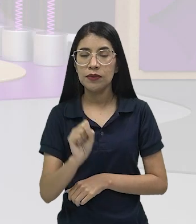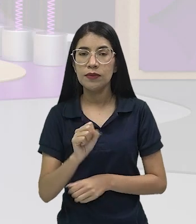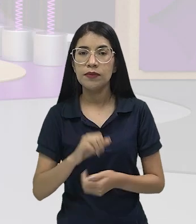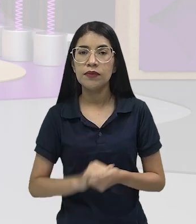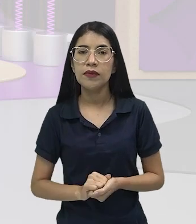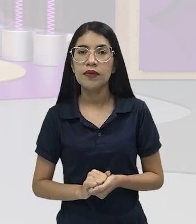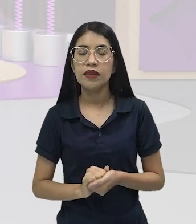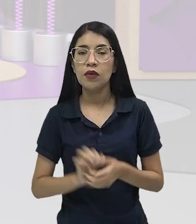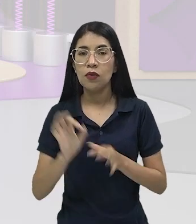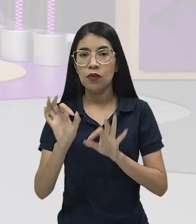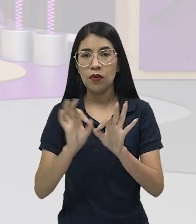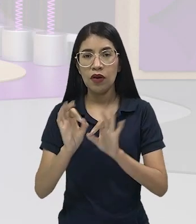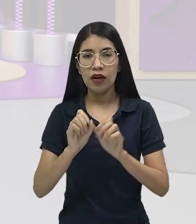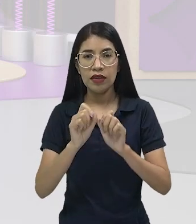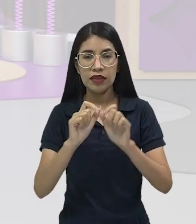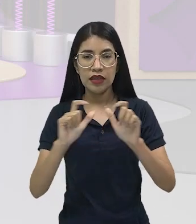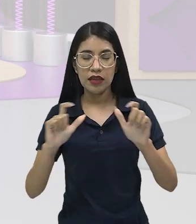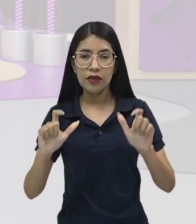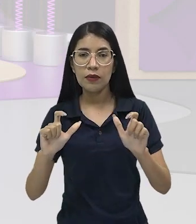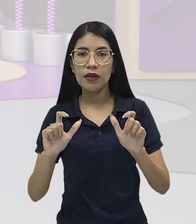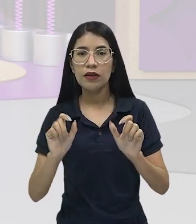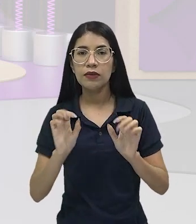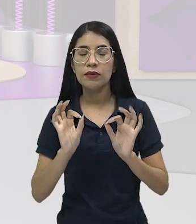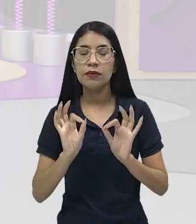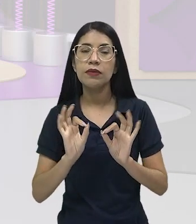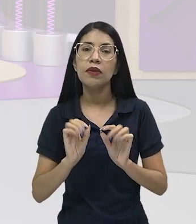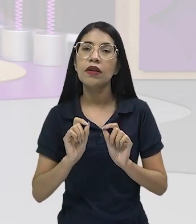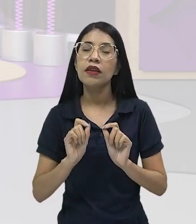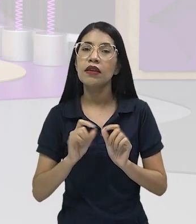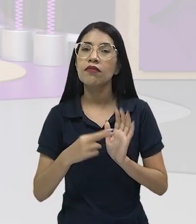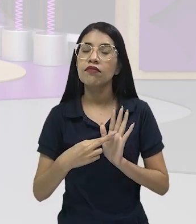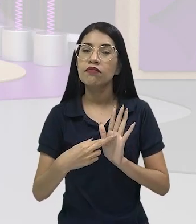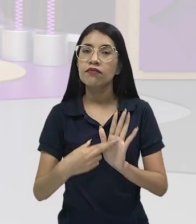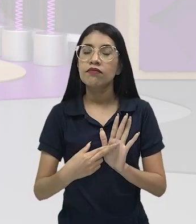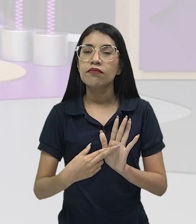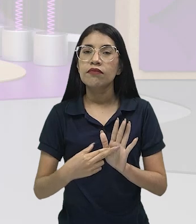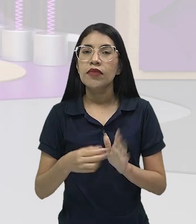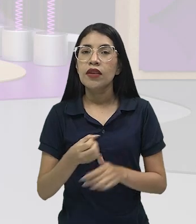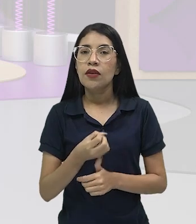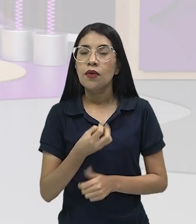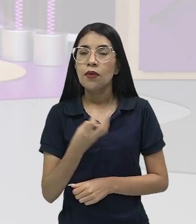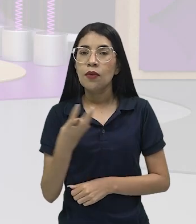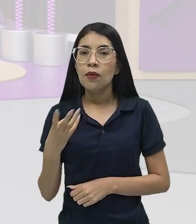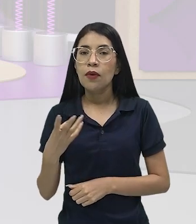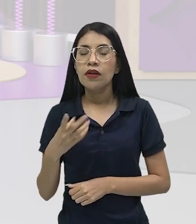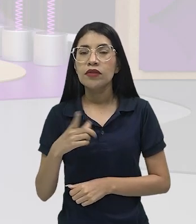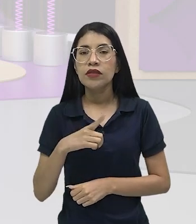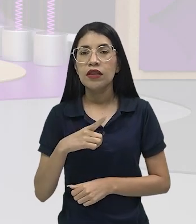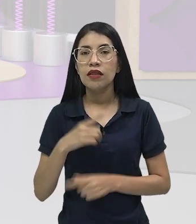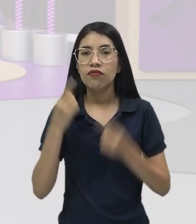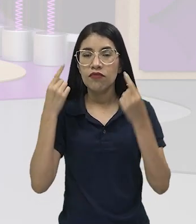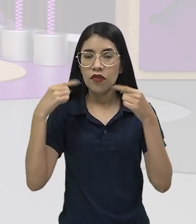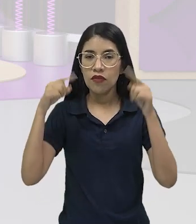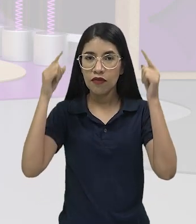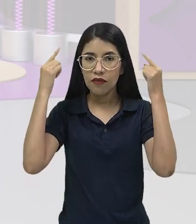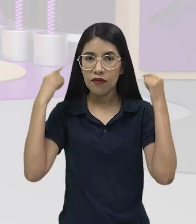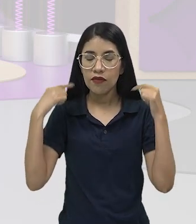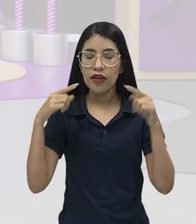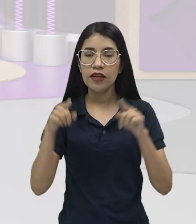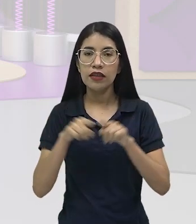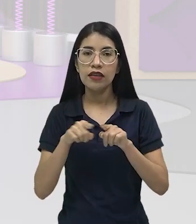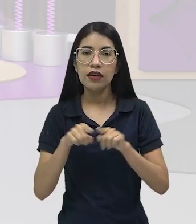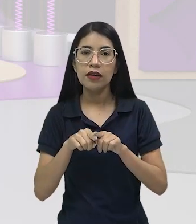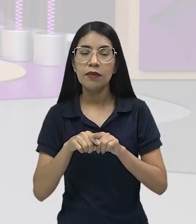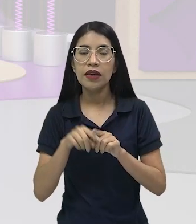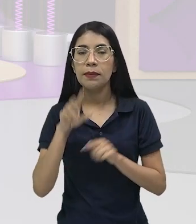Escreva um sistema de equações que represente a quantidade de ovelhas e pátios